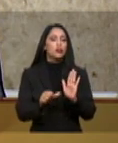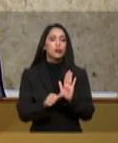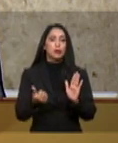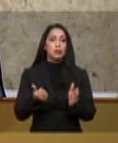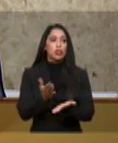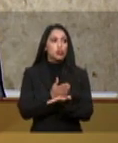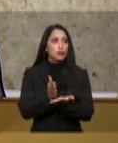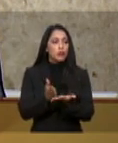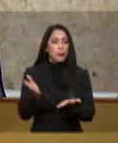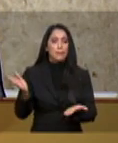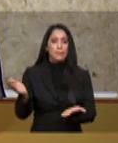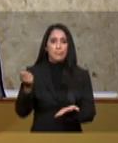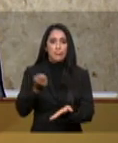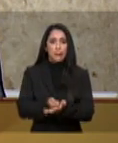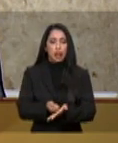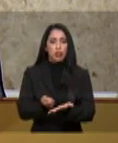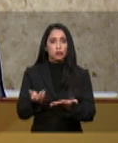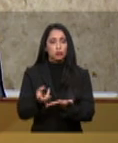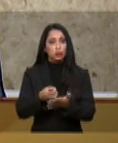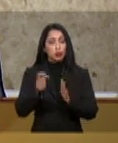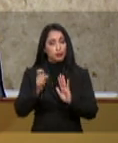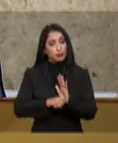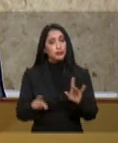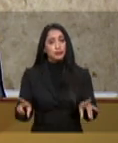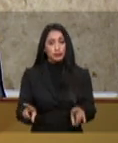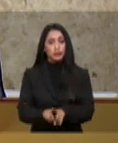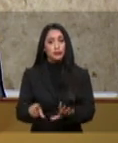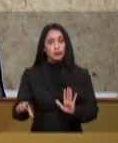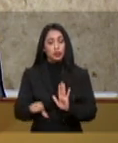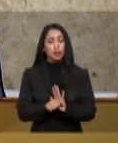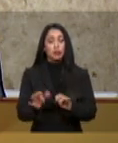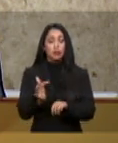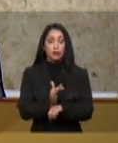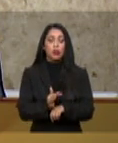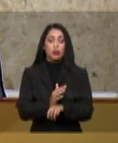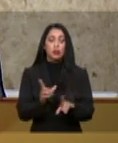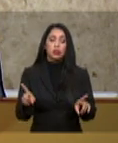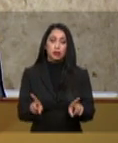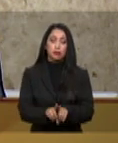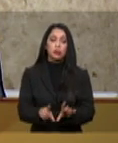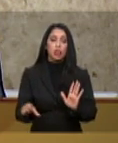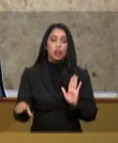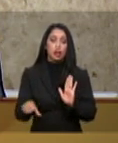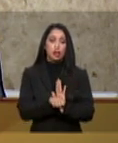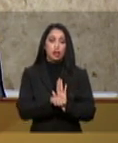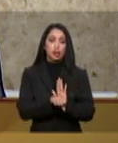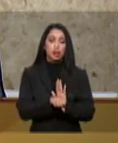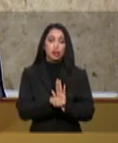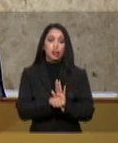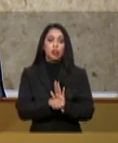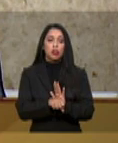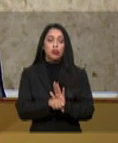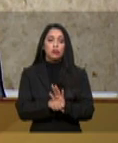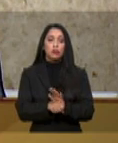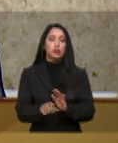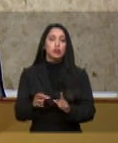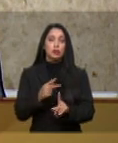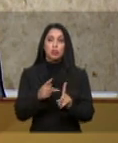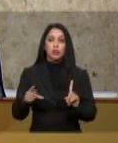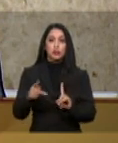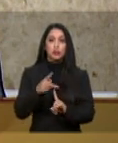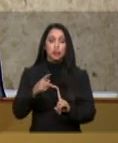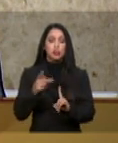débito tributário, ele também é aplicado a crimes formais, ele também é aplicado ao crime de apropriação indébita